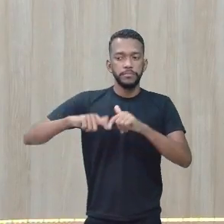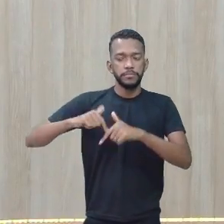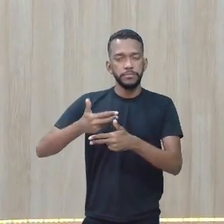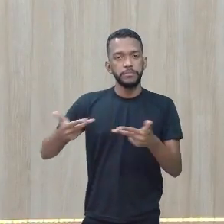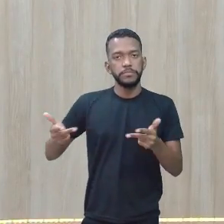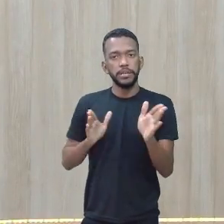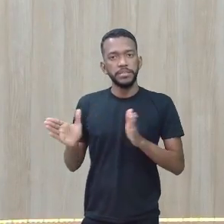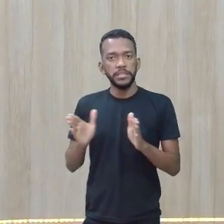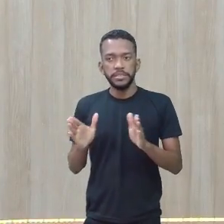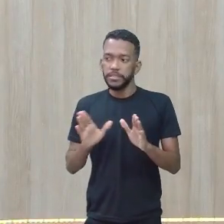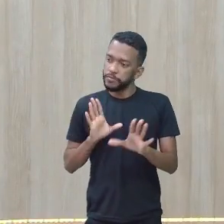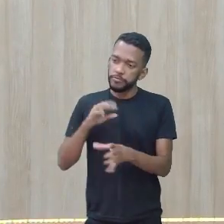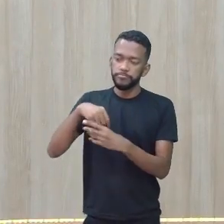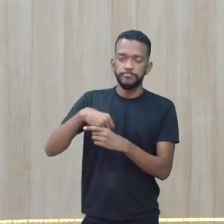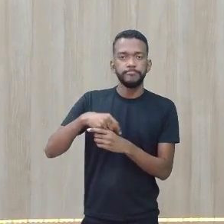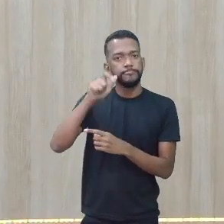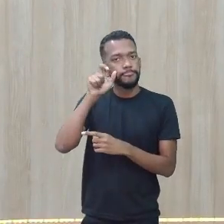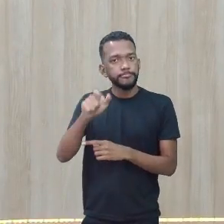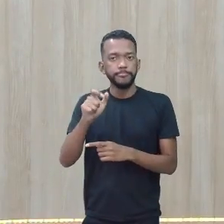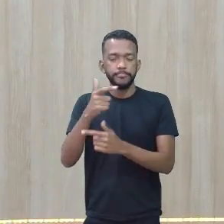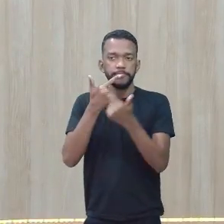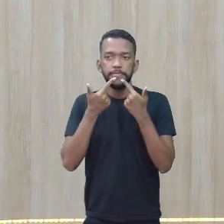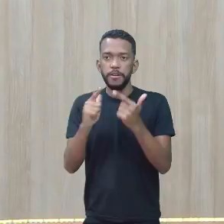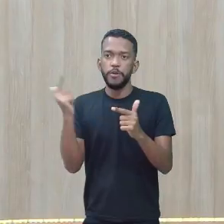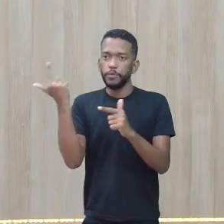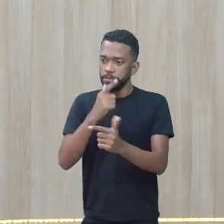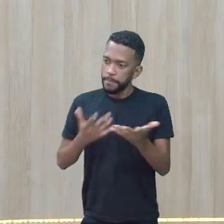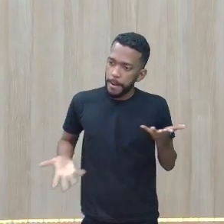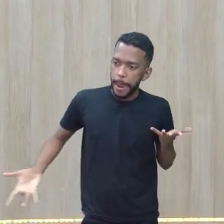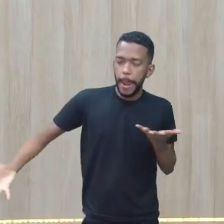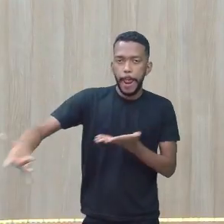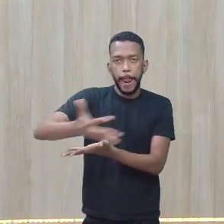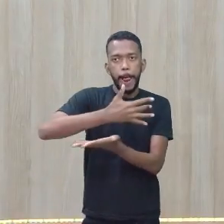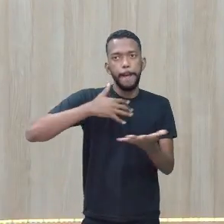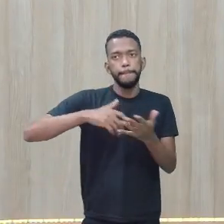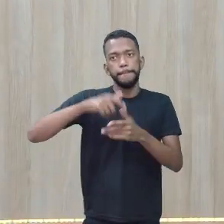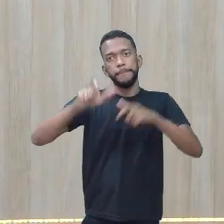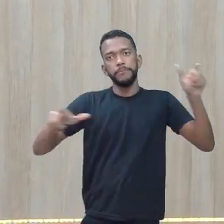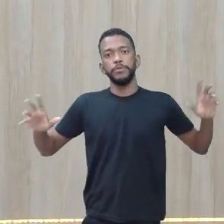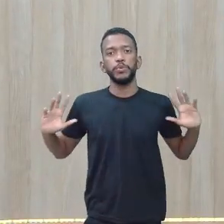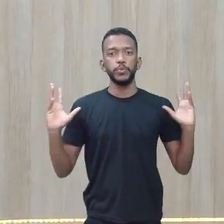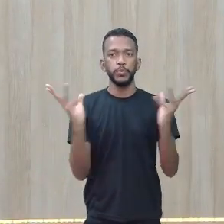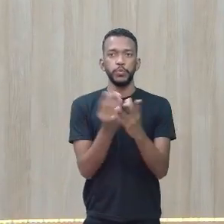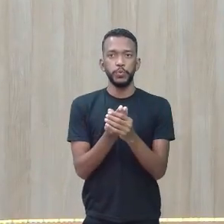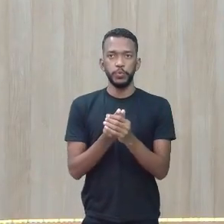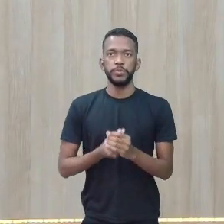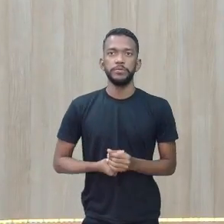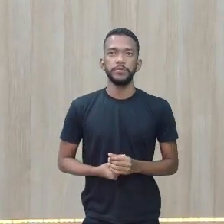um produto interessante, com uma linguagem que consiga abarcar todos os públicos.